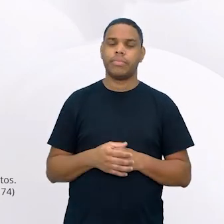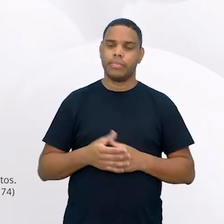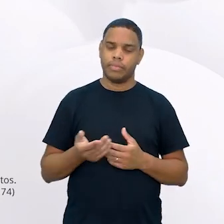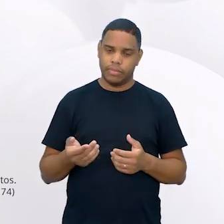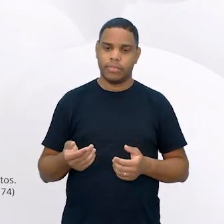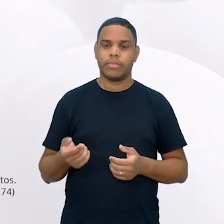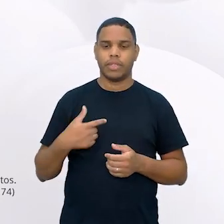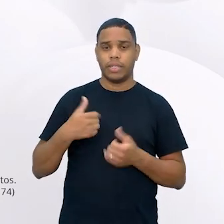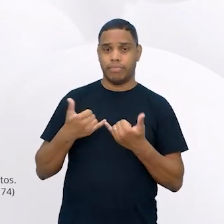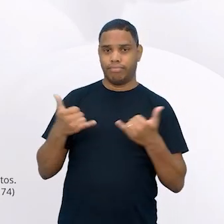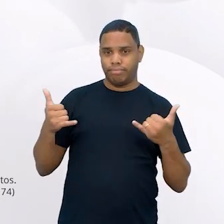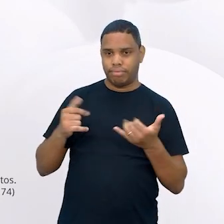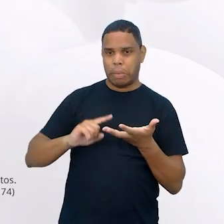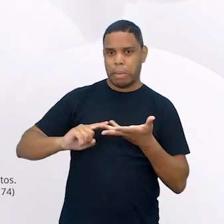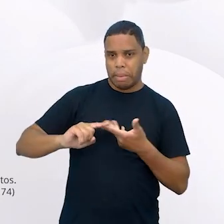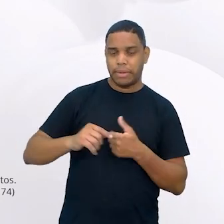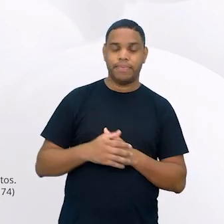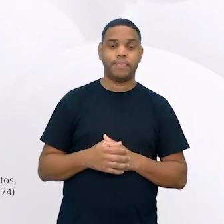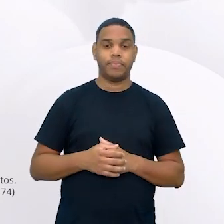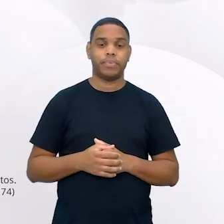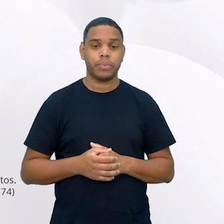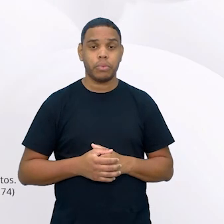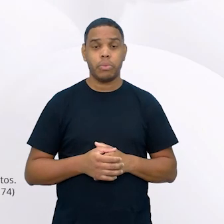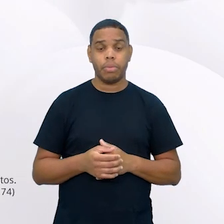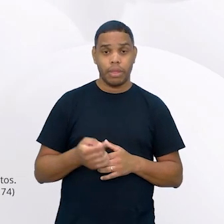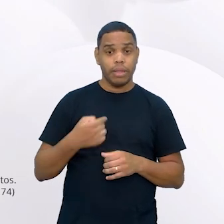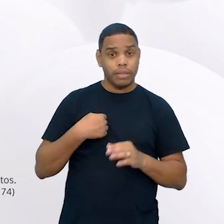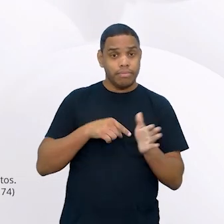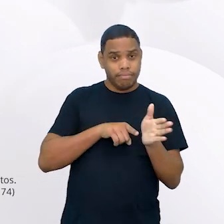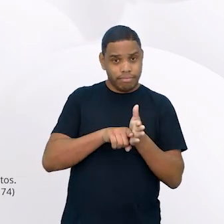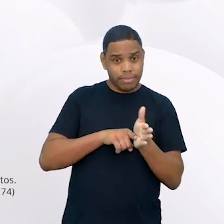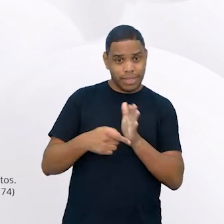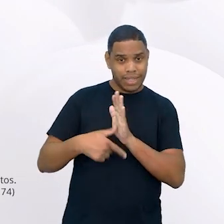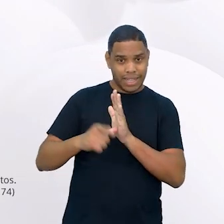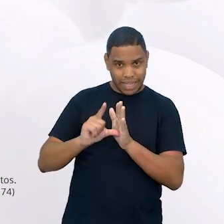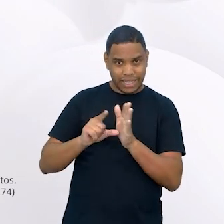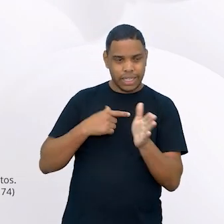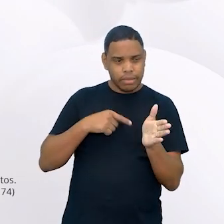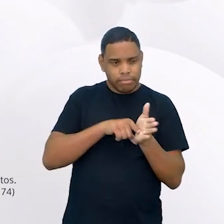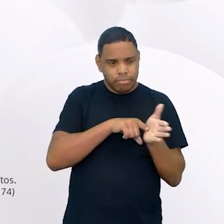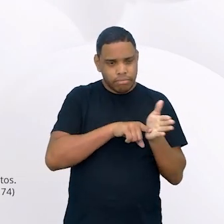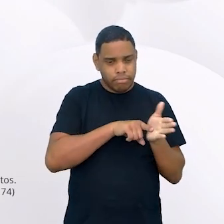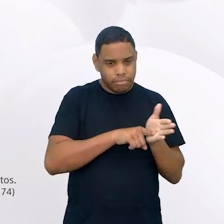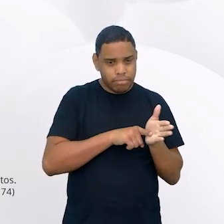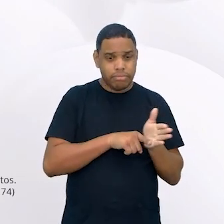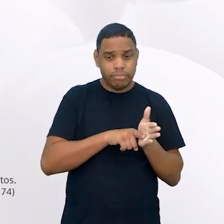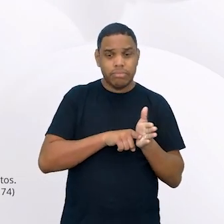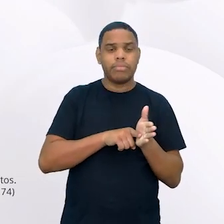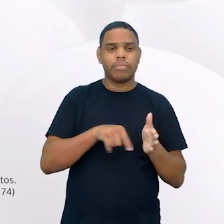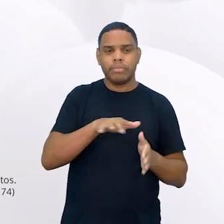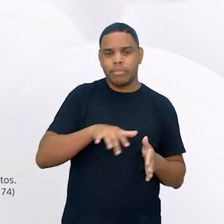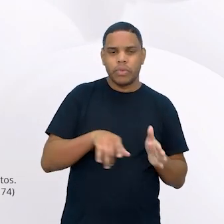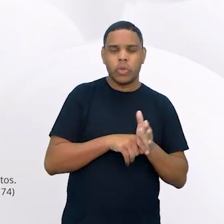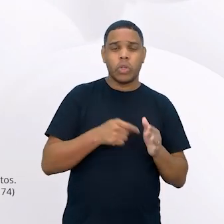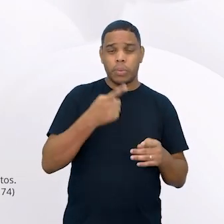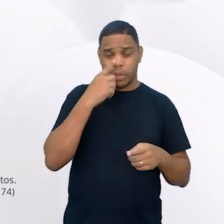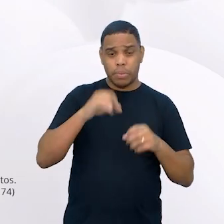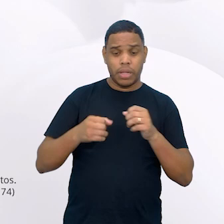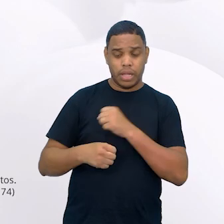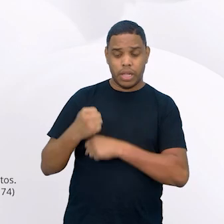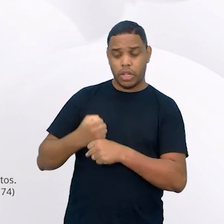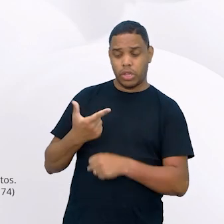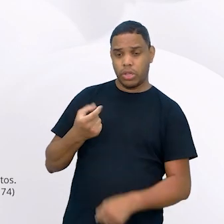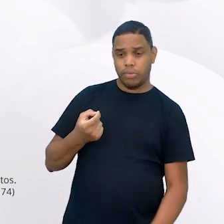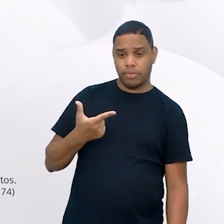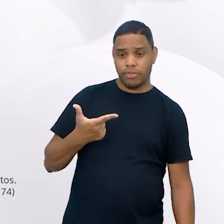os eletrônicos. Eu fui checar antes dessa nossa conversa aqui os dados do panorama do resíduo sólido de